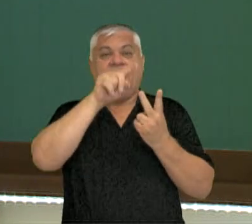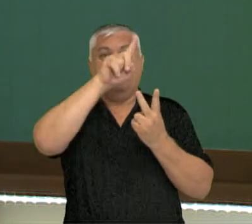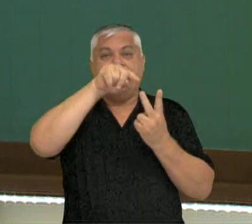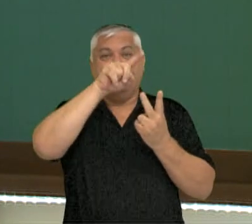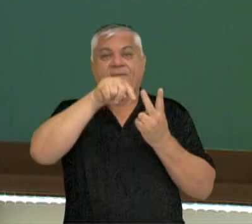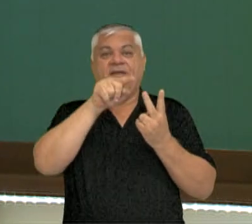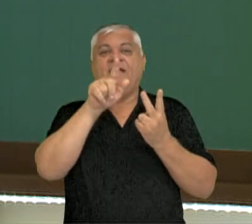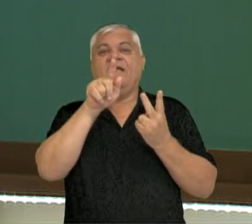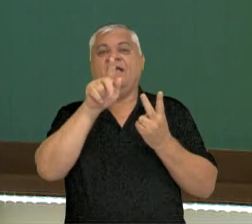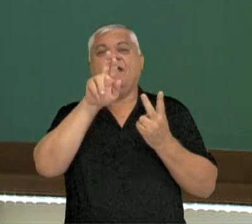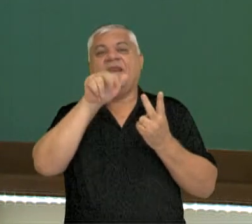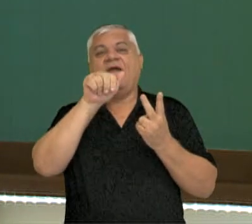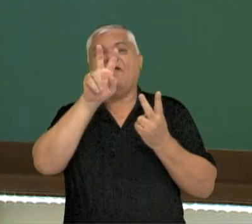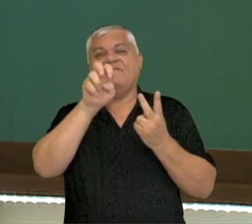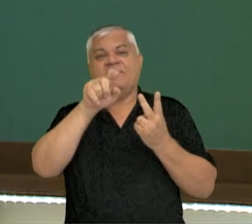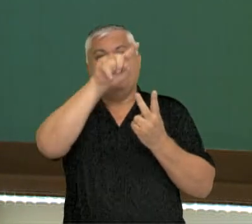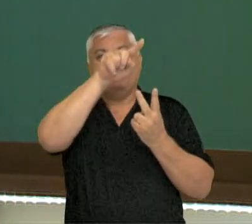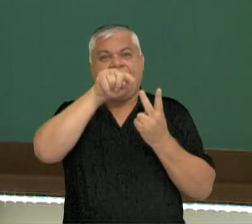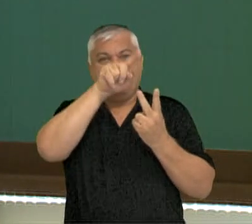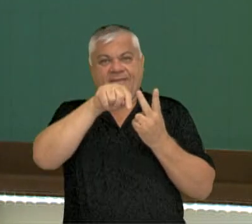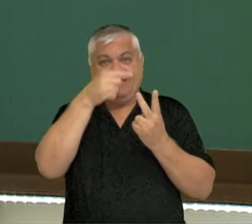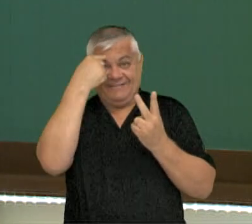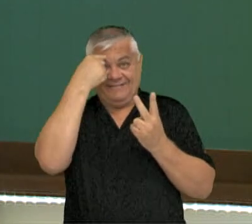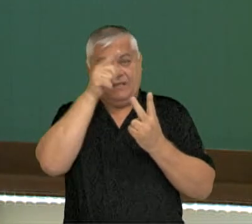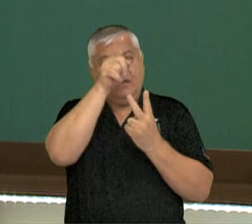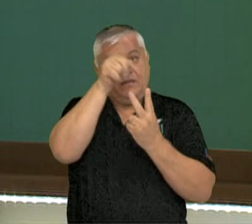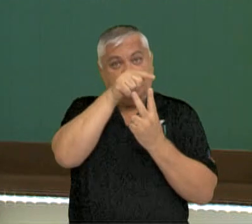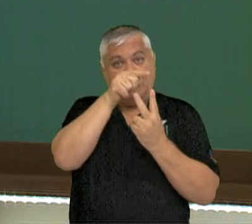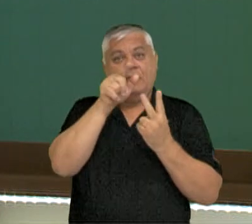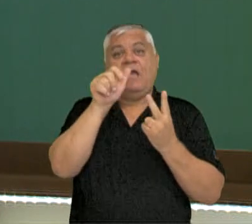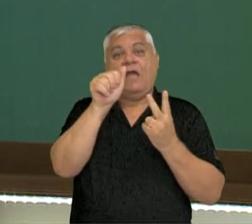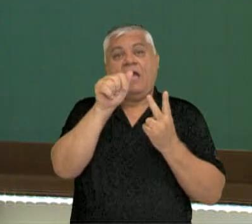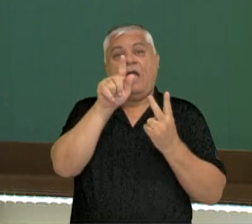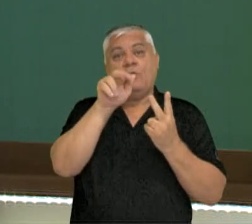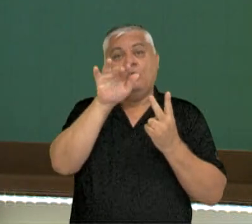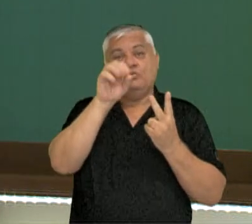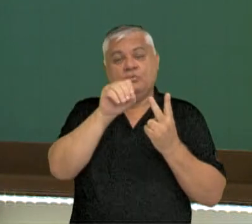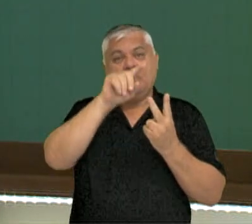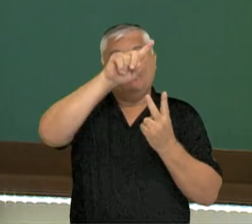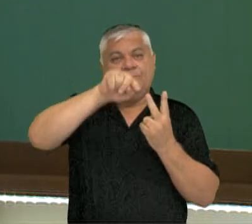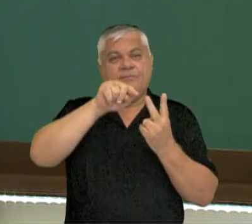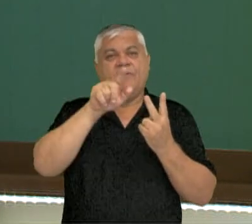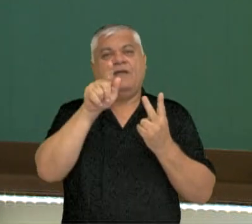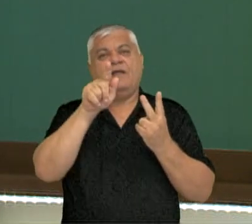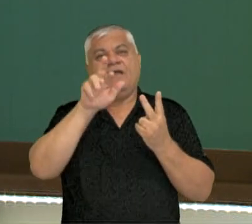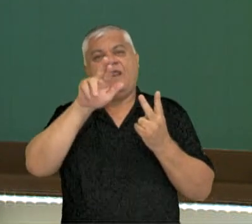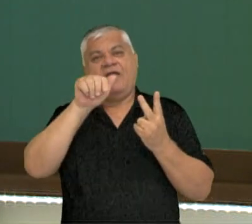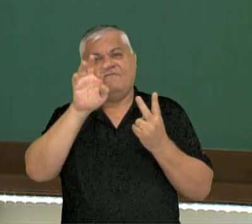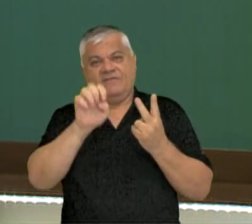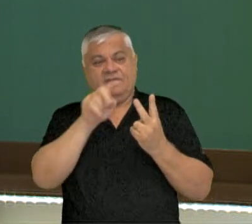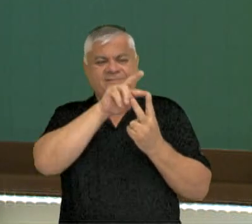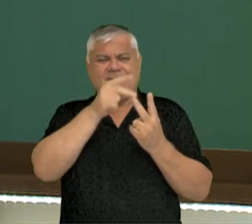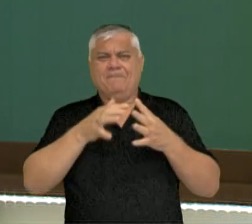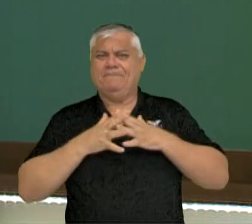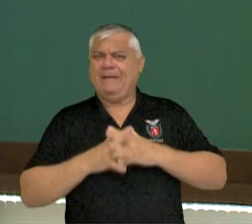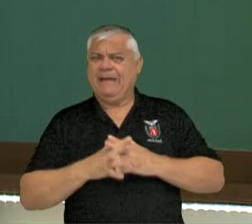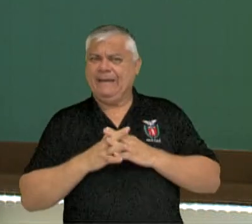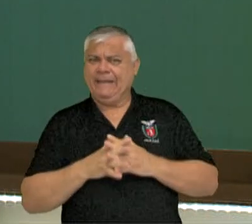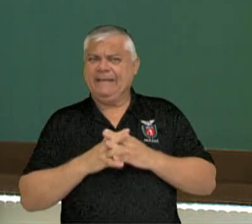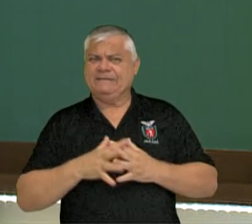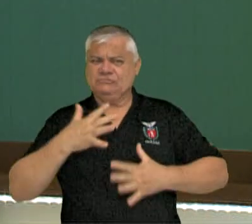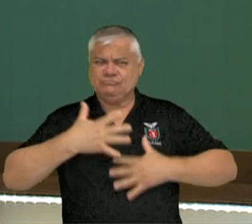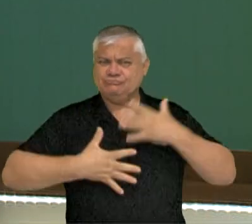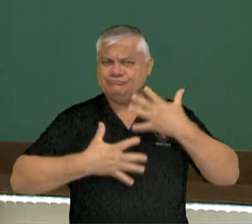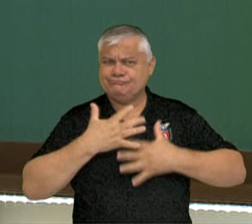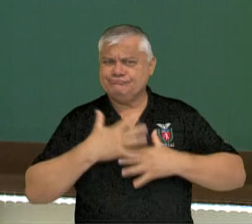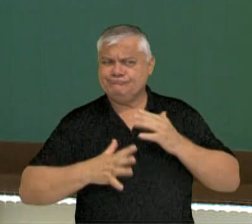então muda-se a direção. Às vezes as pessoas confundem, né, o acento agudo com o acento grave, né? Porque eles são bem parecidos,